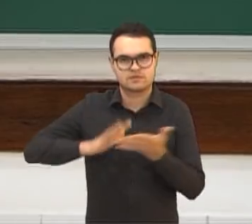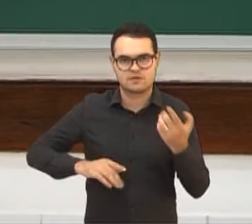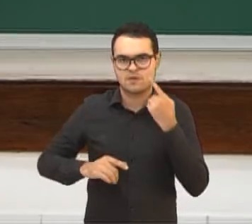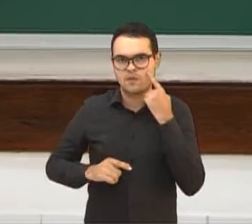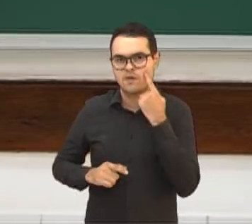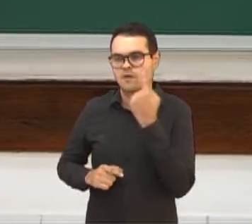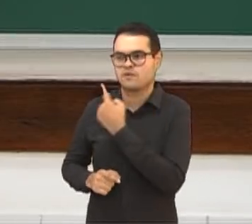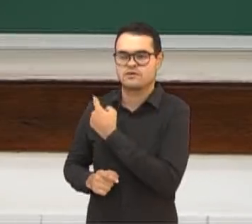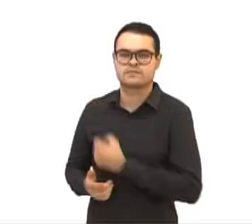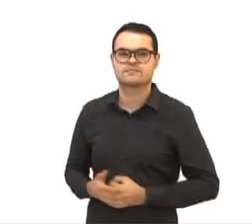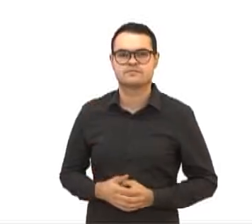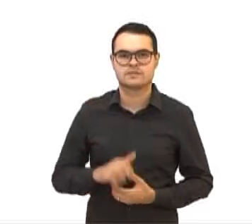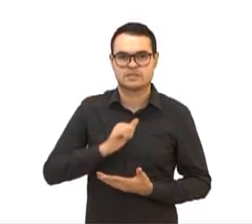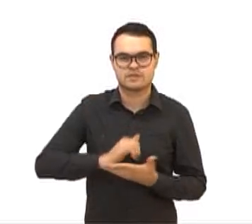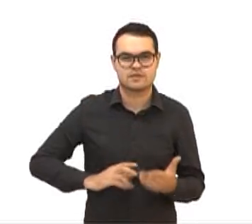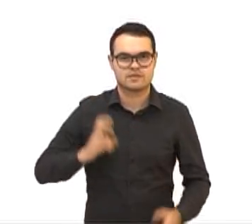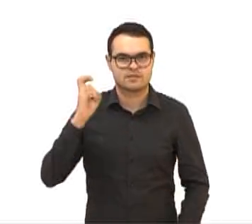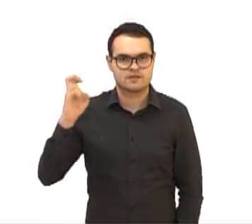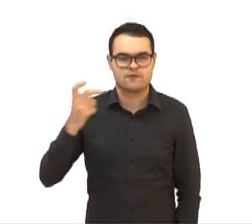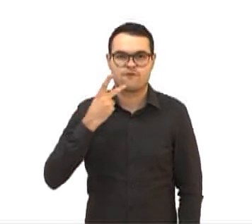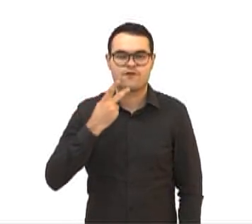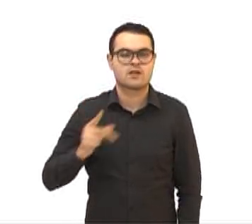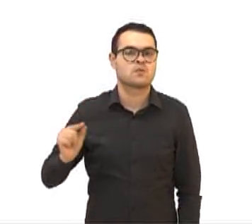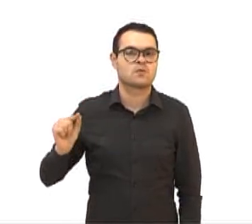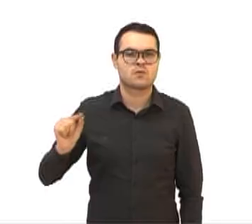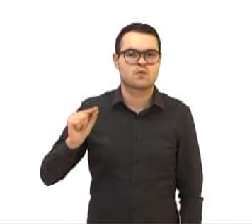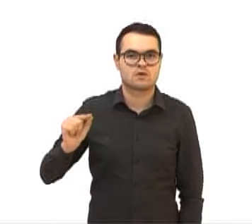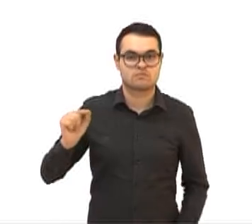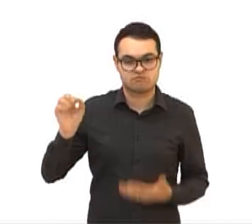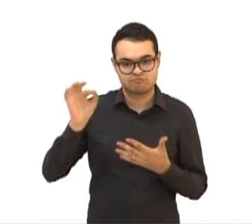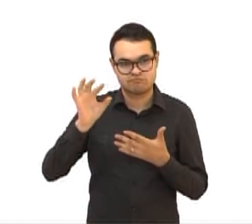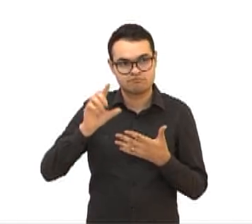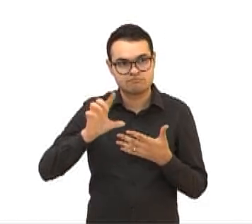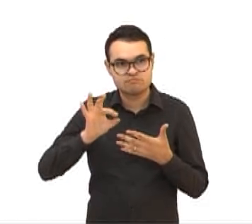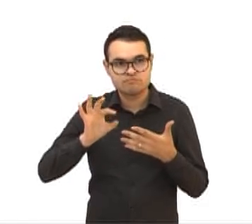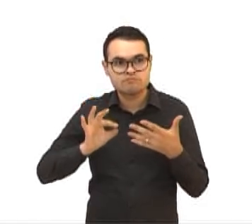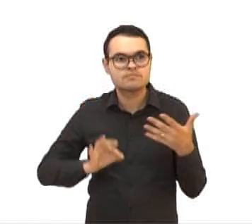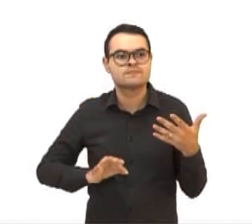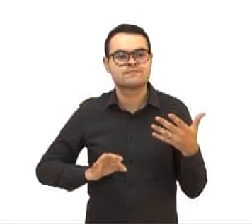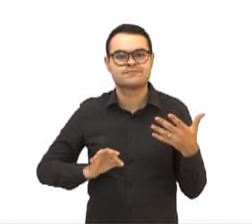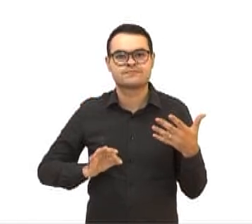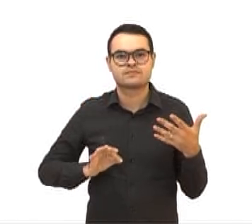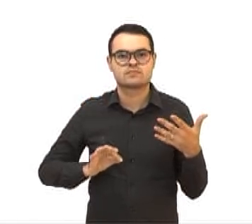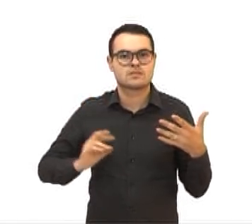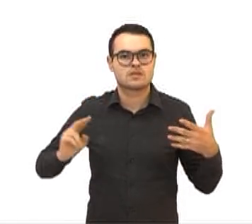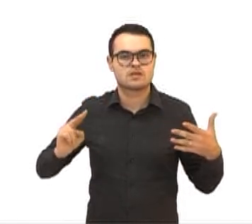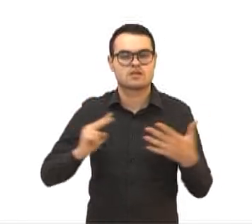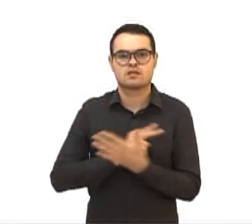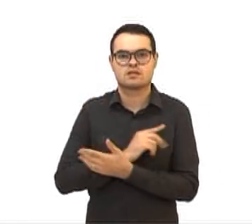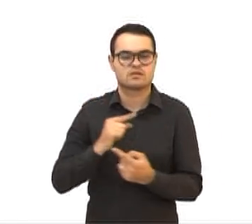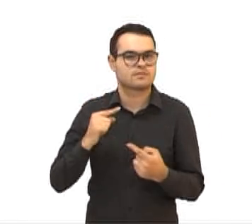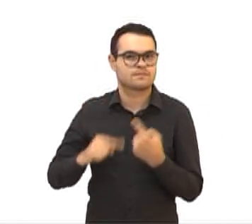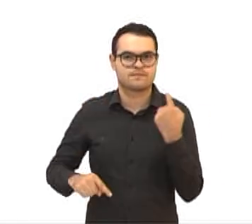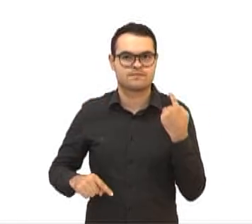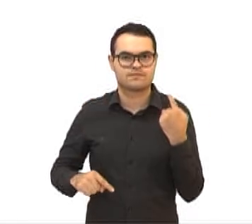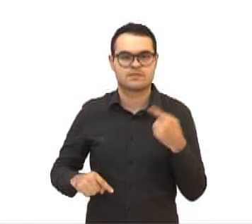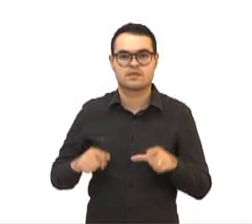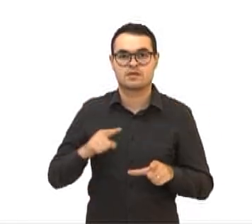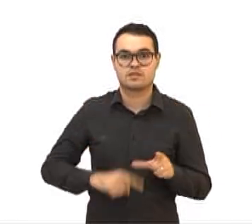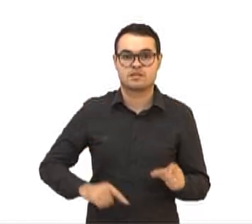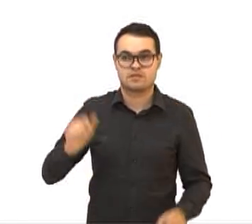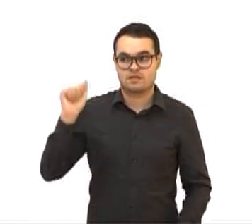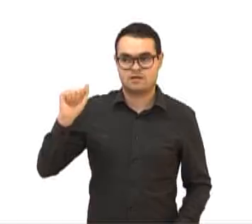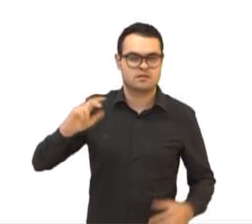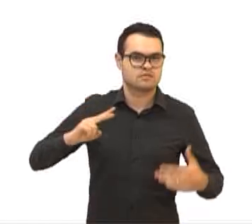Olha só, na atividade 5 ele fala o seguinte, assinale a alternativa incorreta. E aí a letra A está